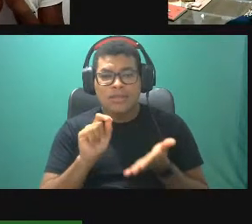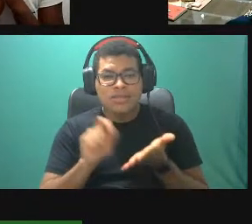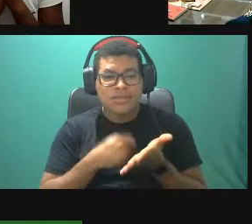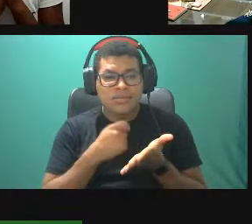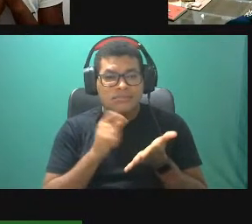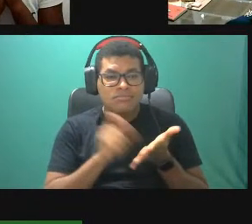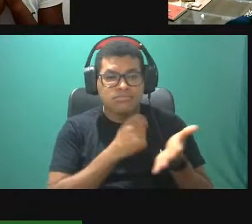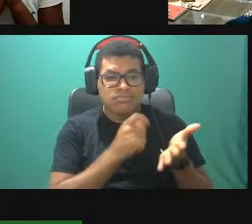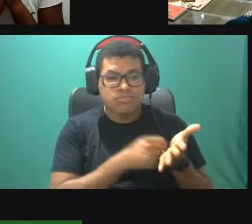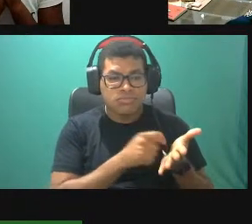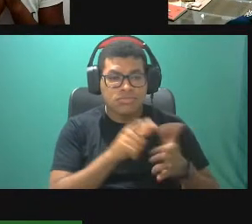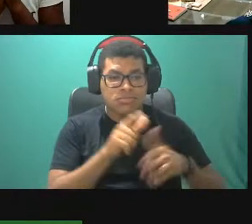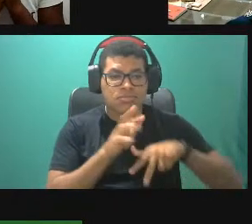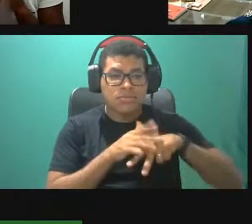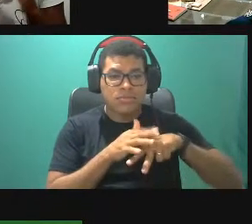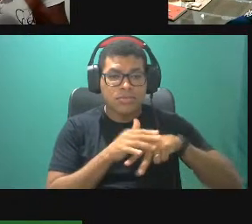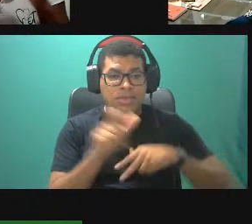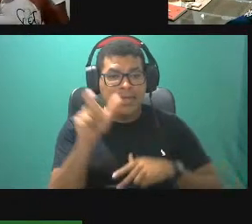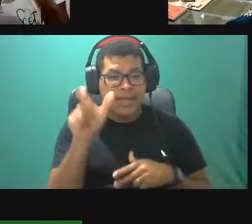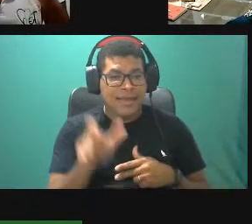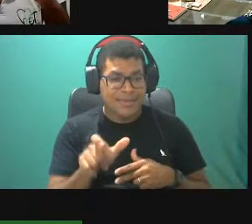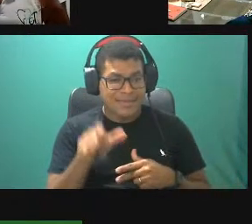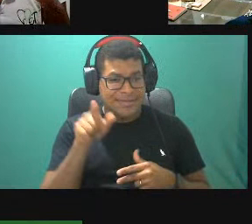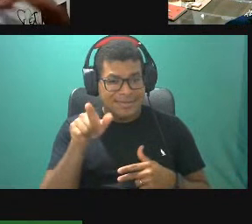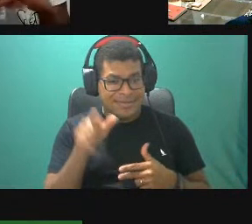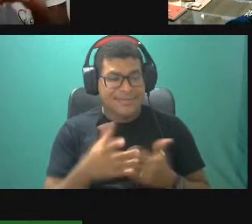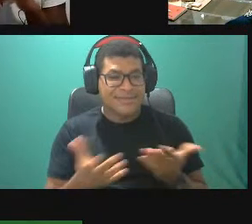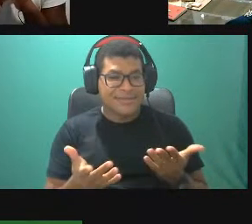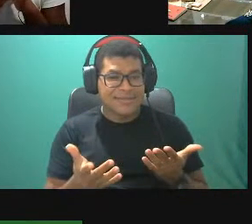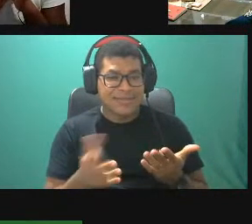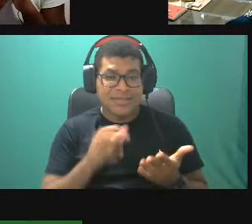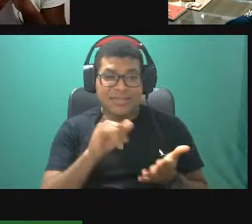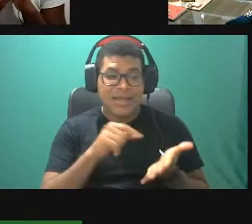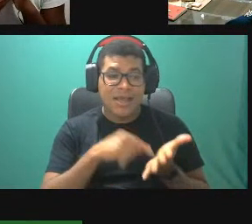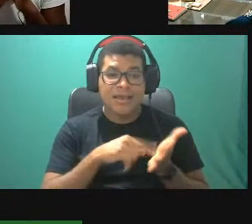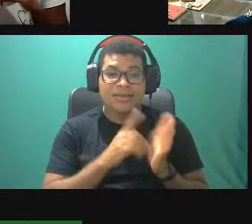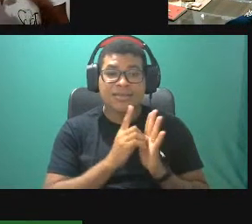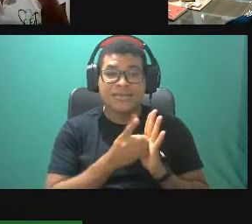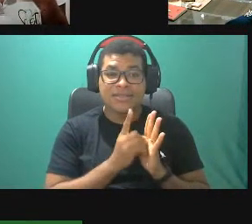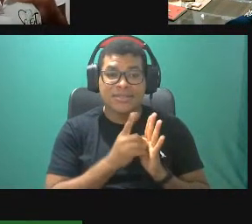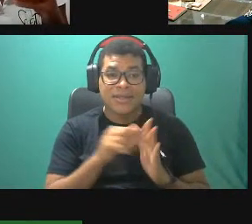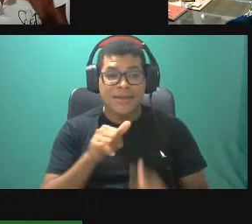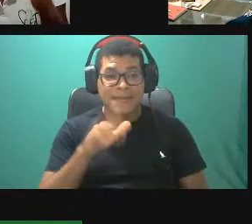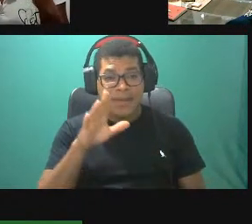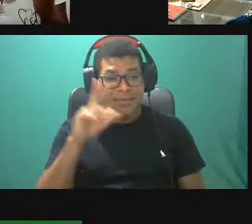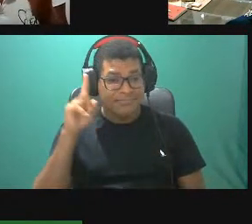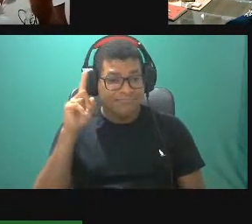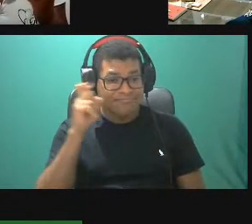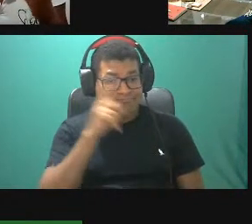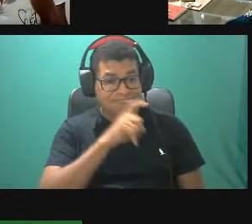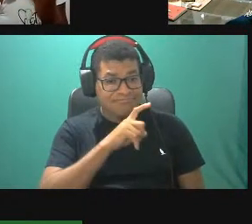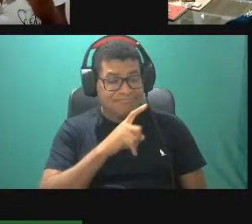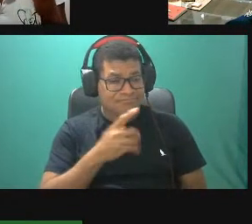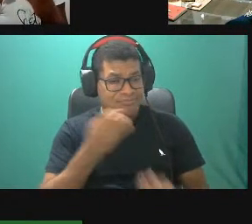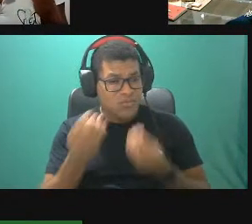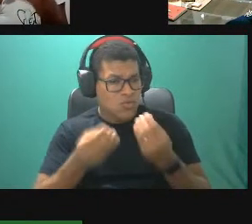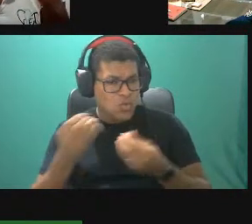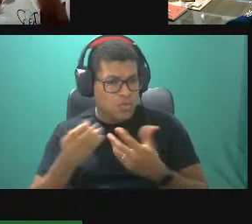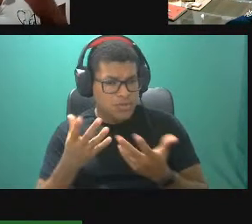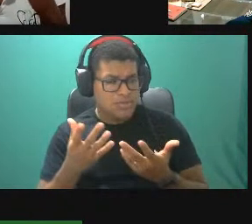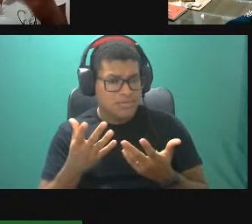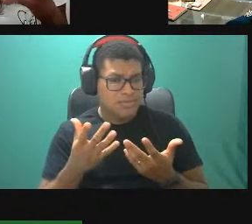do paciente, né? Já que no digital isso é um pouco mais complexo. Como que, né,